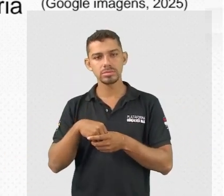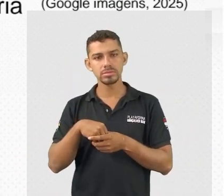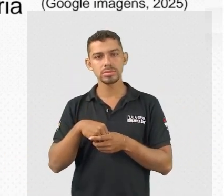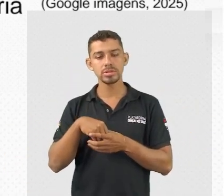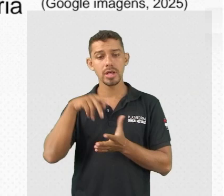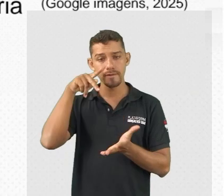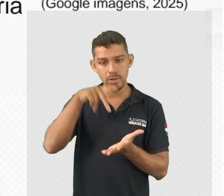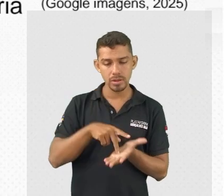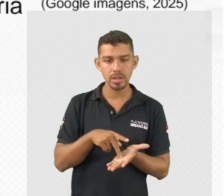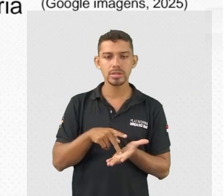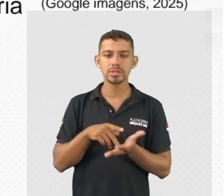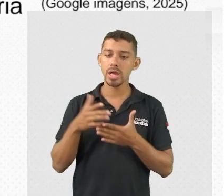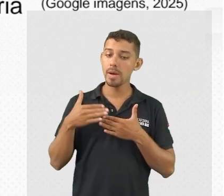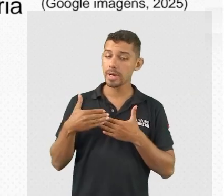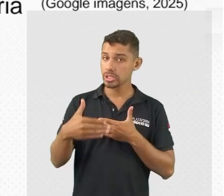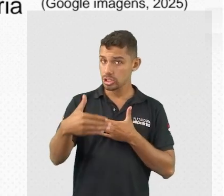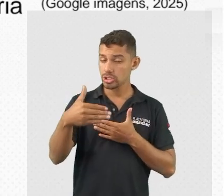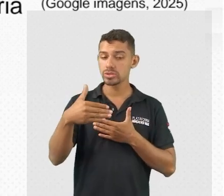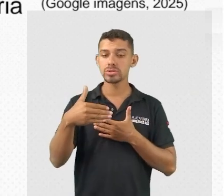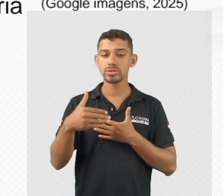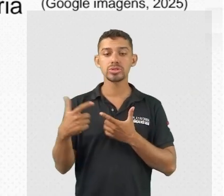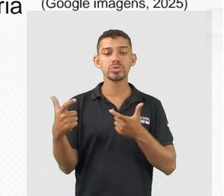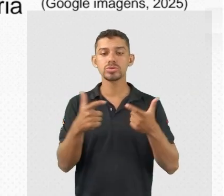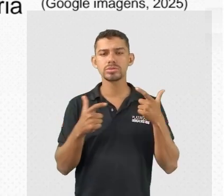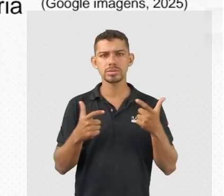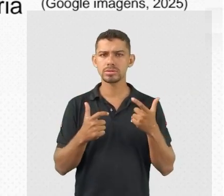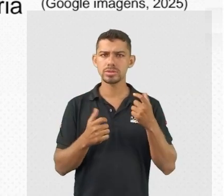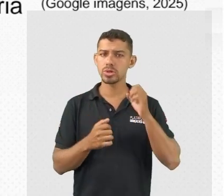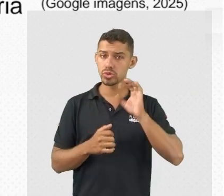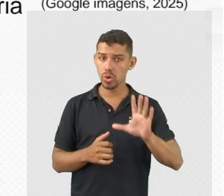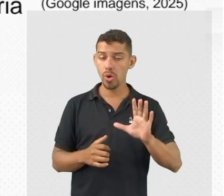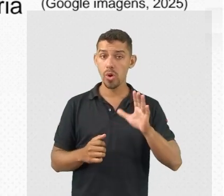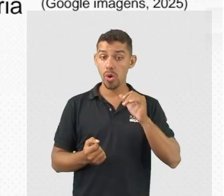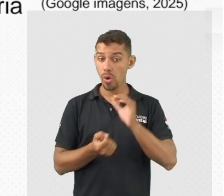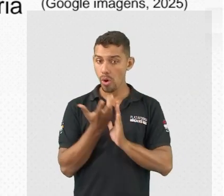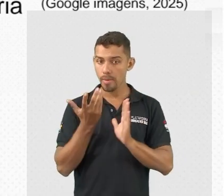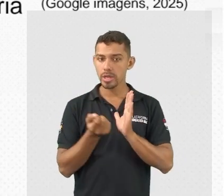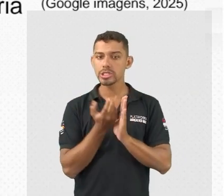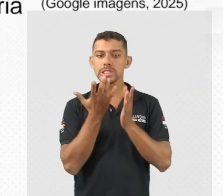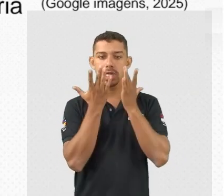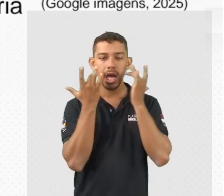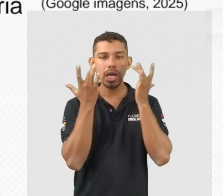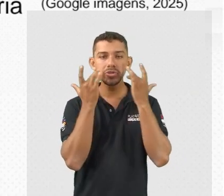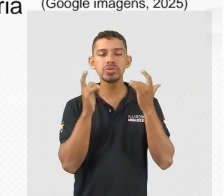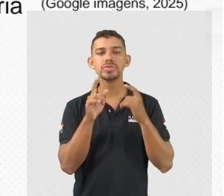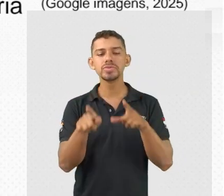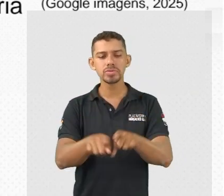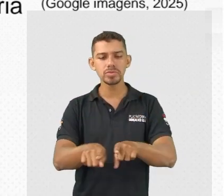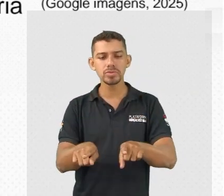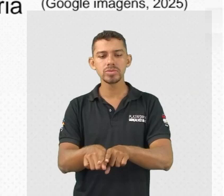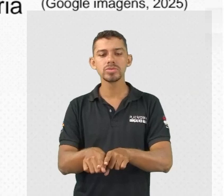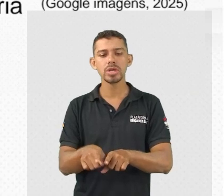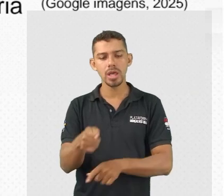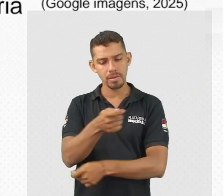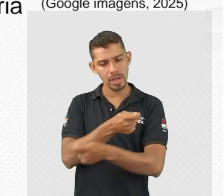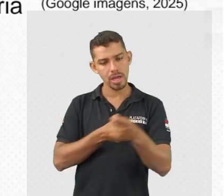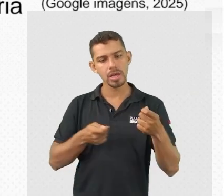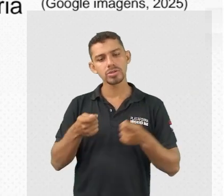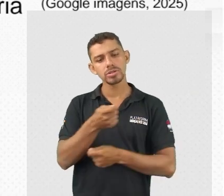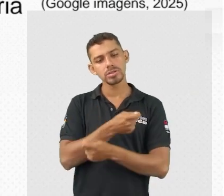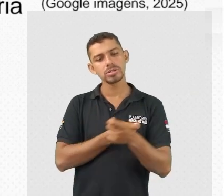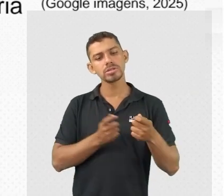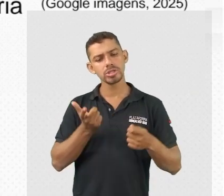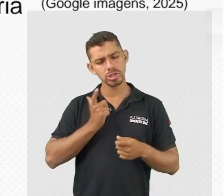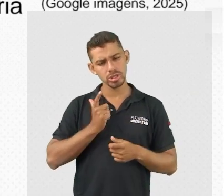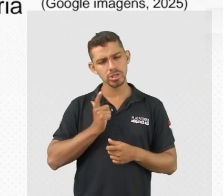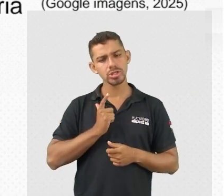na verdade, e a partir disso, no lugar de serem apenas obras de arte, eles passaram a ser mercadorias que tinham